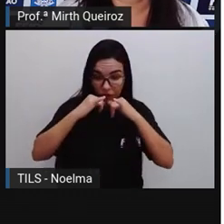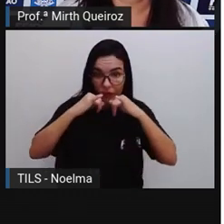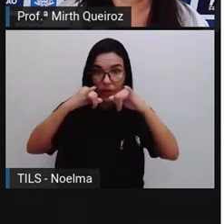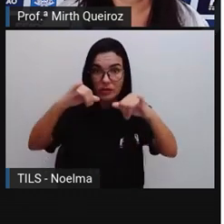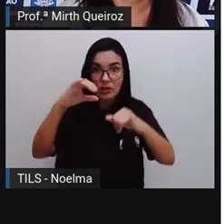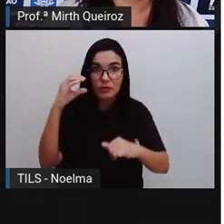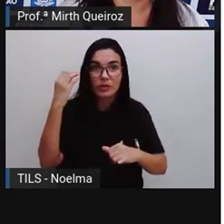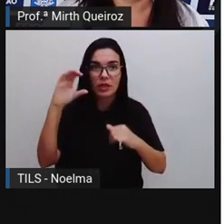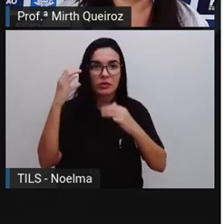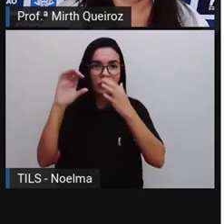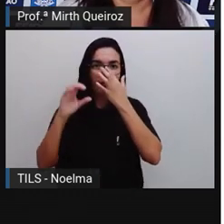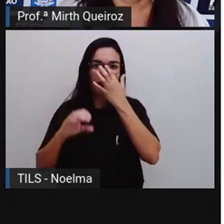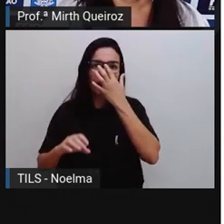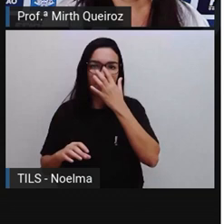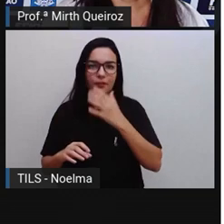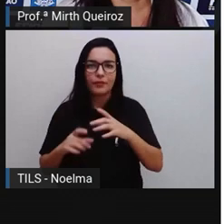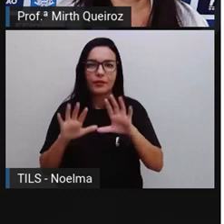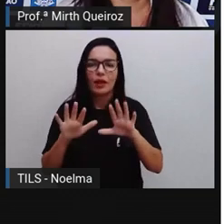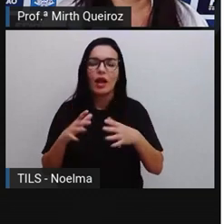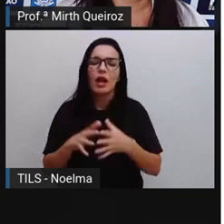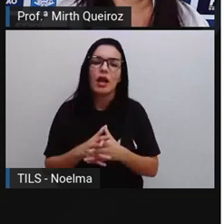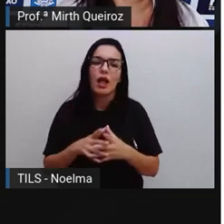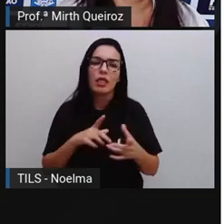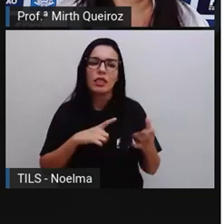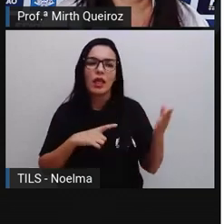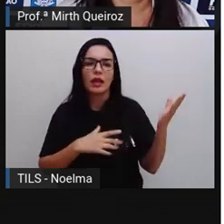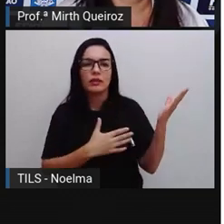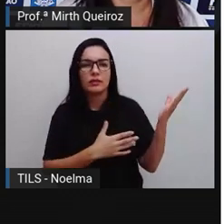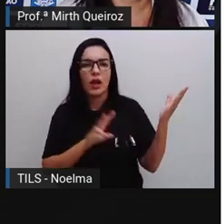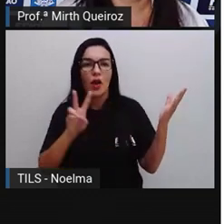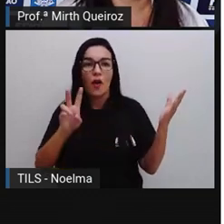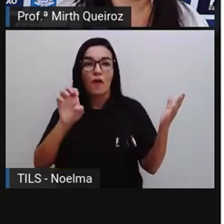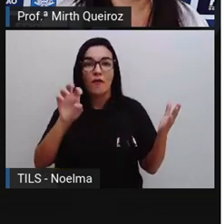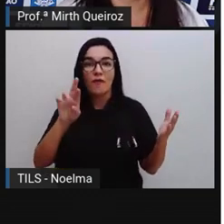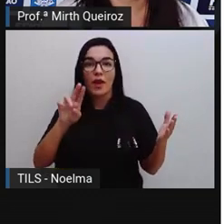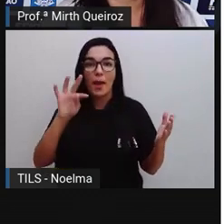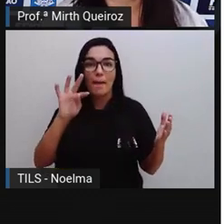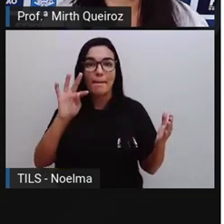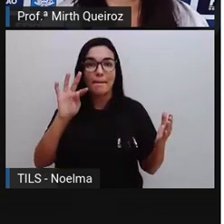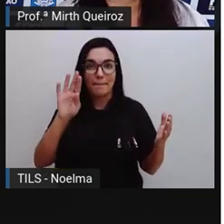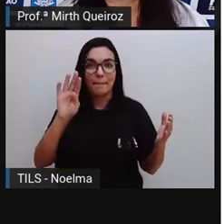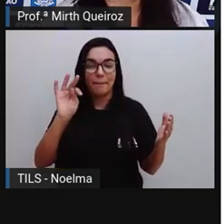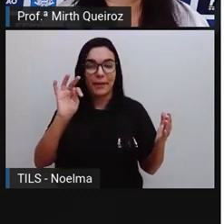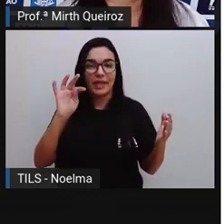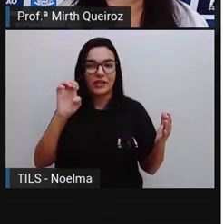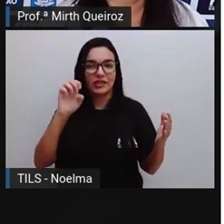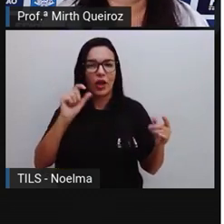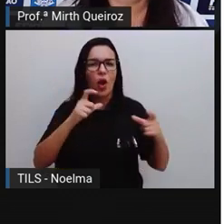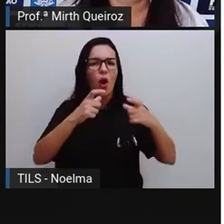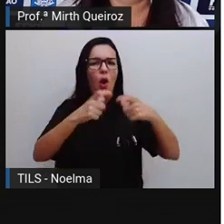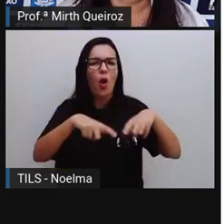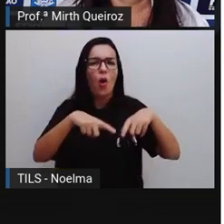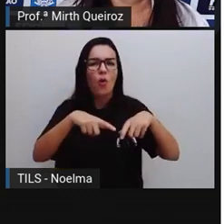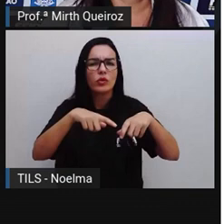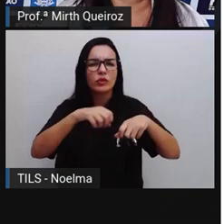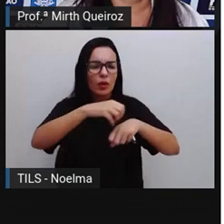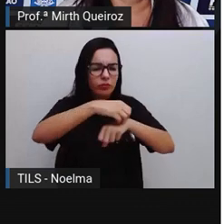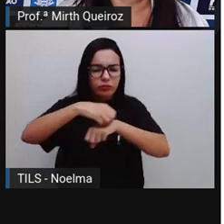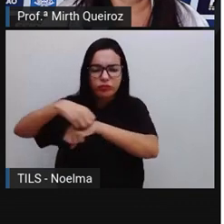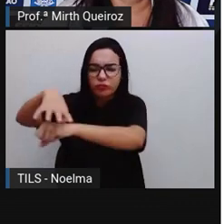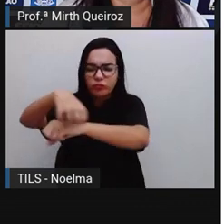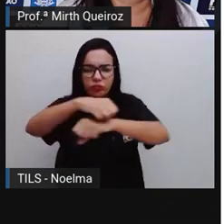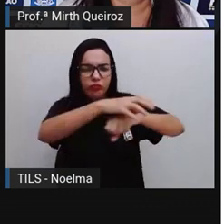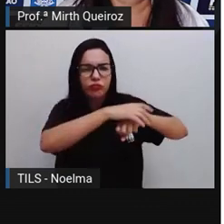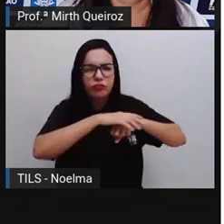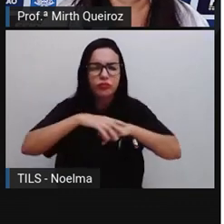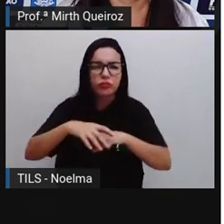científica. E aqui a gente tem um verbete. Onde é que se veicula esse verbete, né? Se trata aí